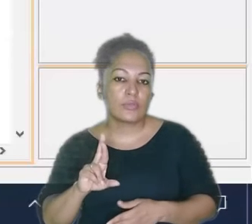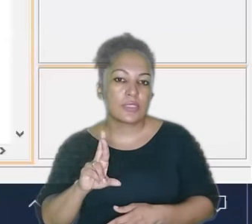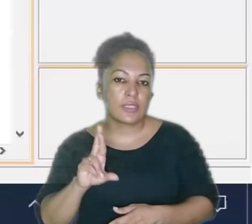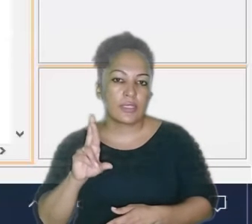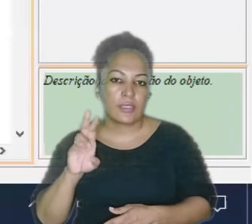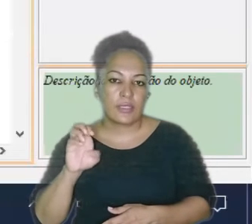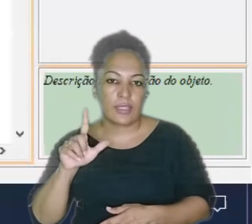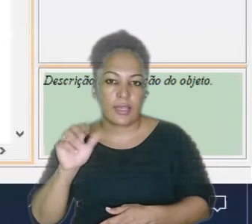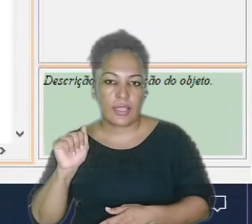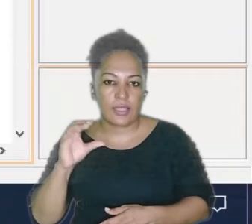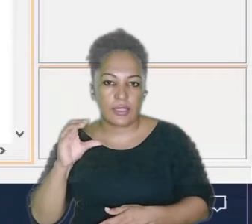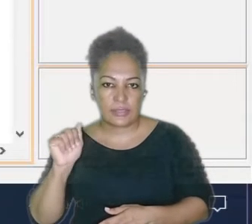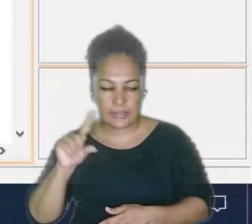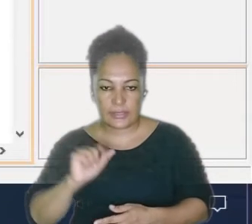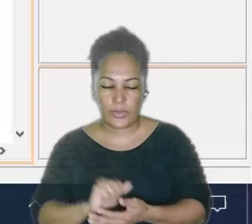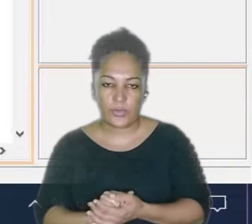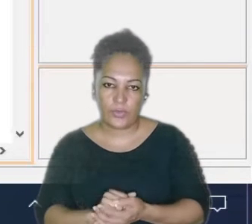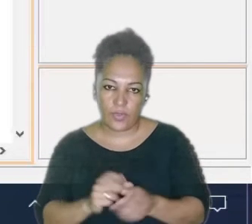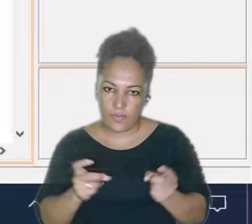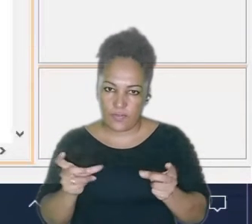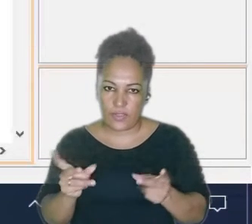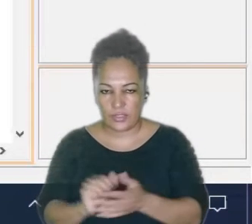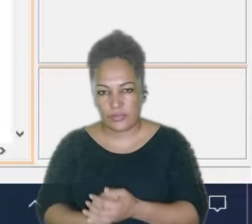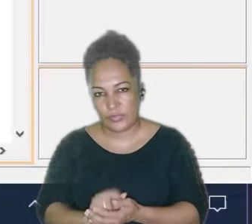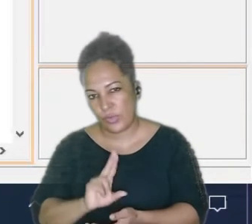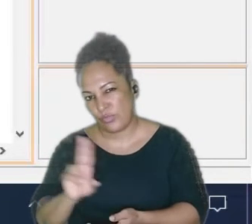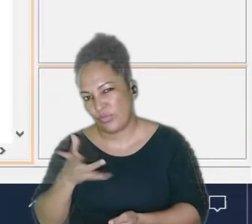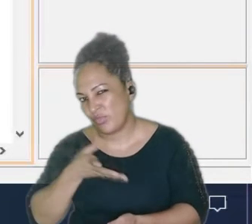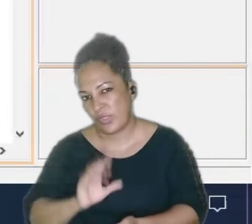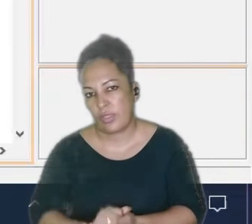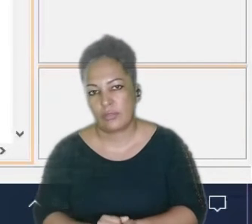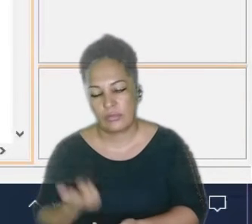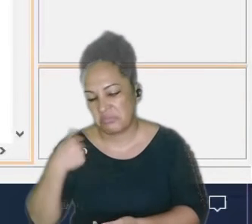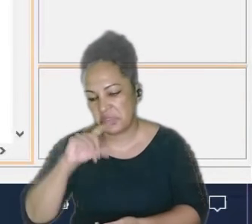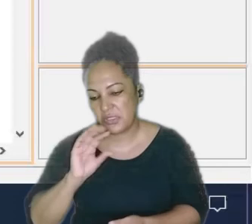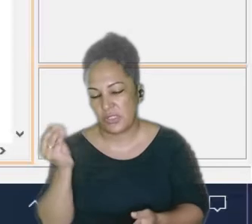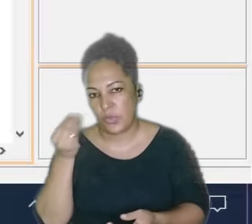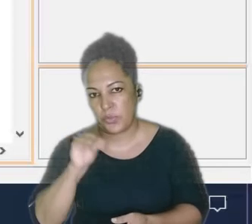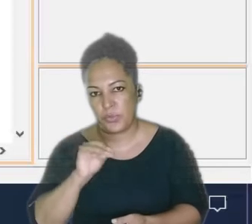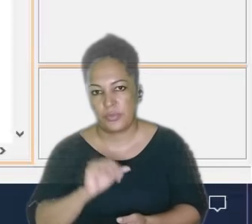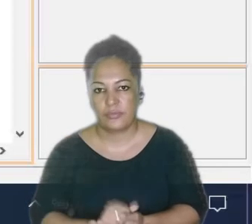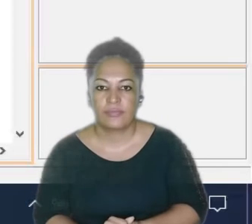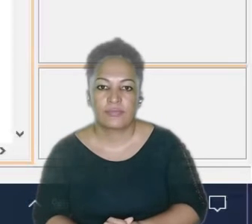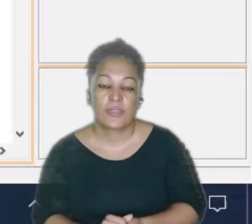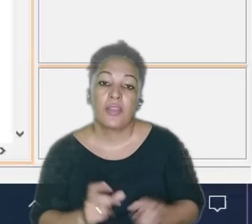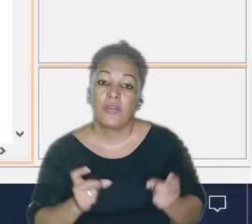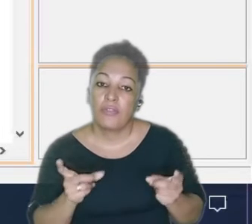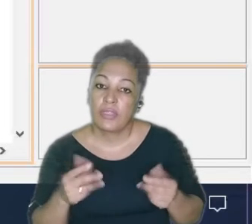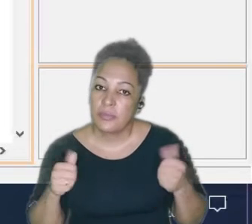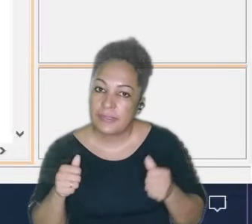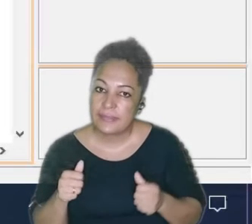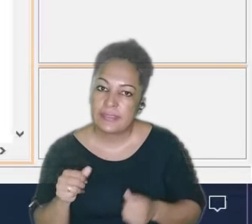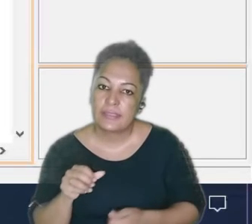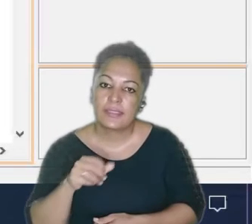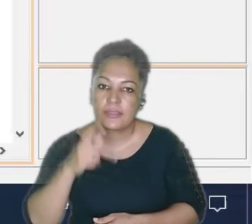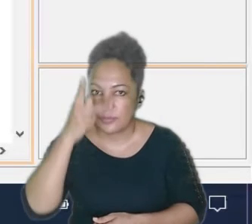dessa relação? Vou chamar venda, vende. Beleza. Só não quero colocar nome de relação, não precisa colocar. Venda